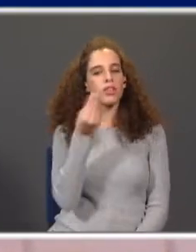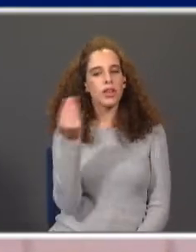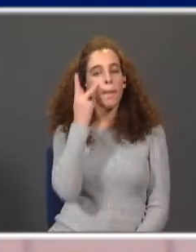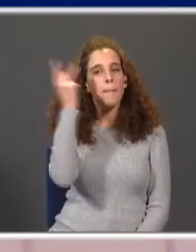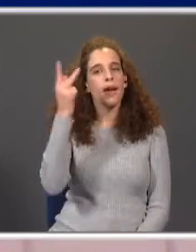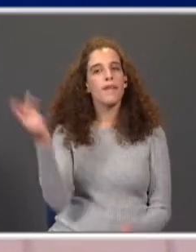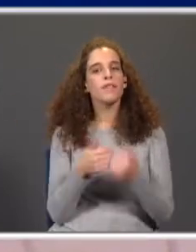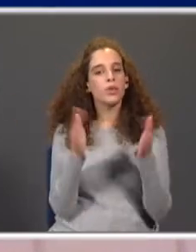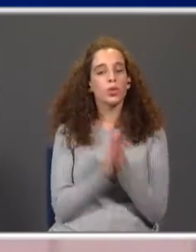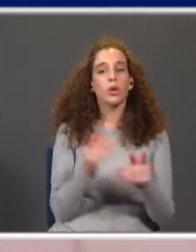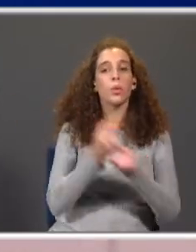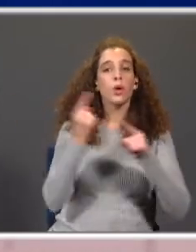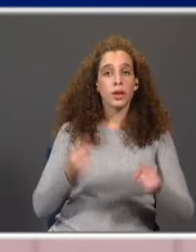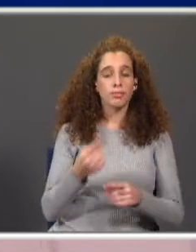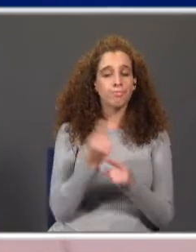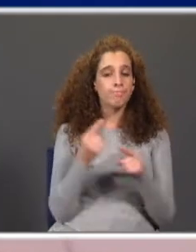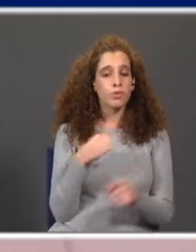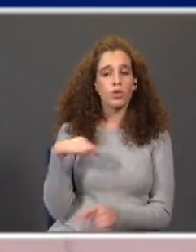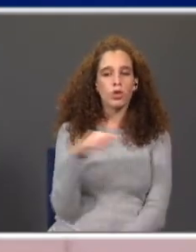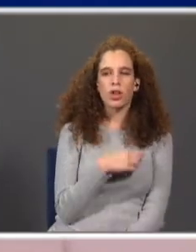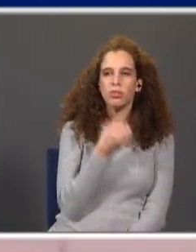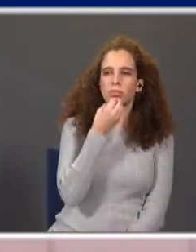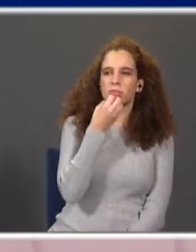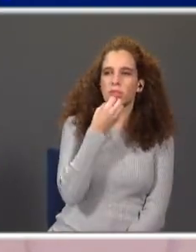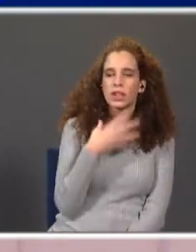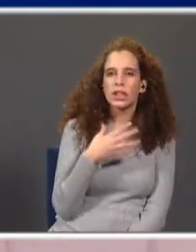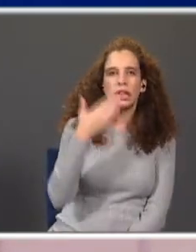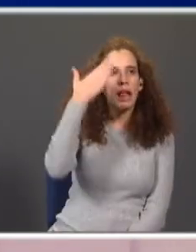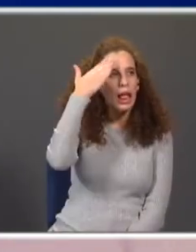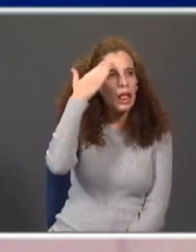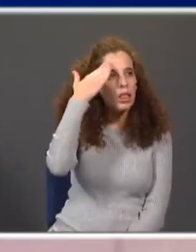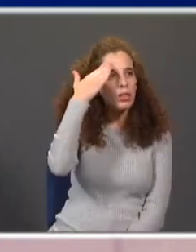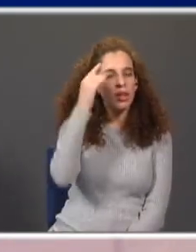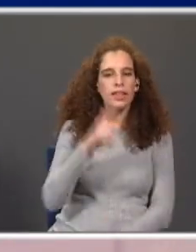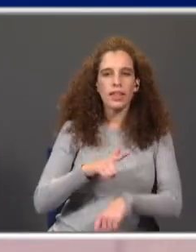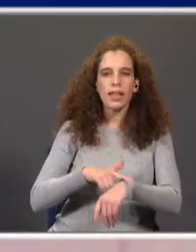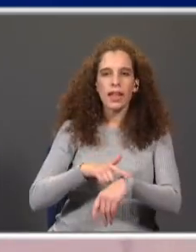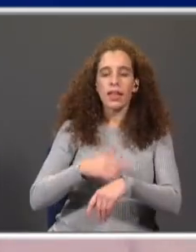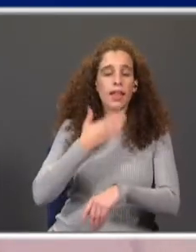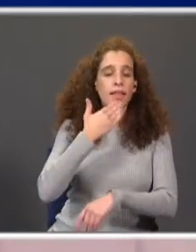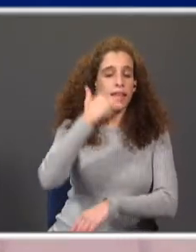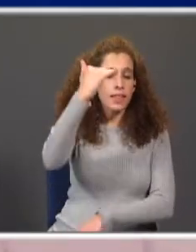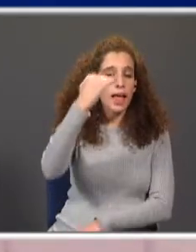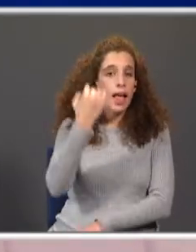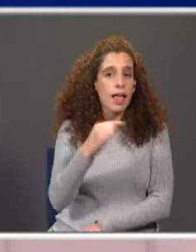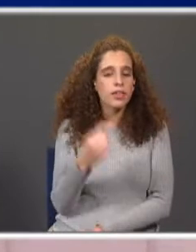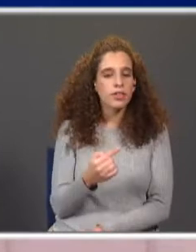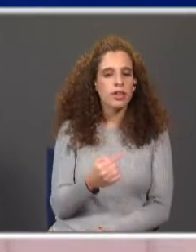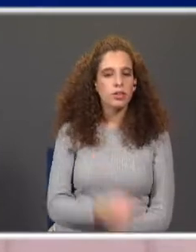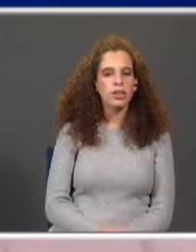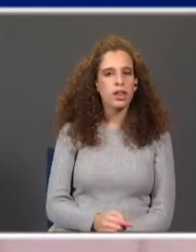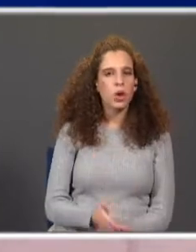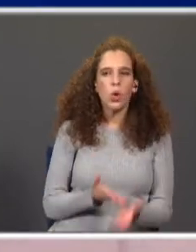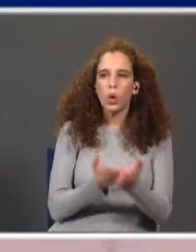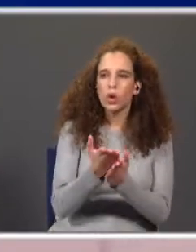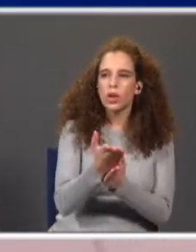toda. Porquê? Porque nós perdemos a noção da idade que temos e vamos mantendo sempre muitas, muitas impressões,